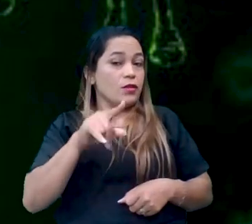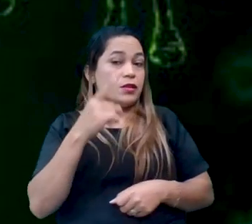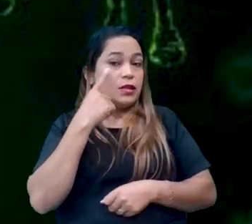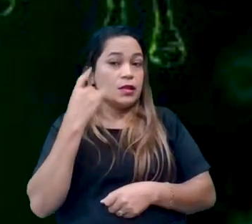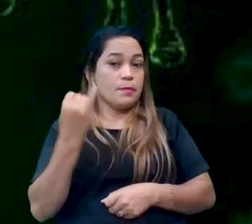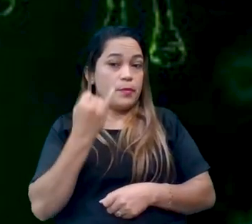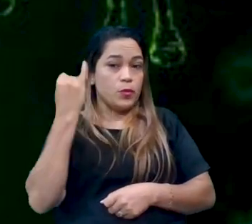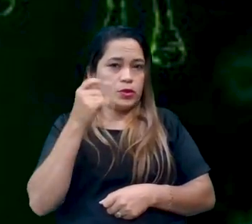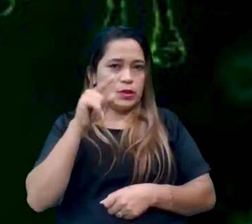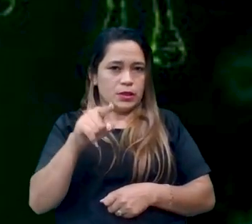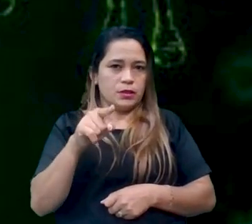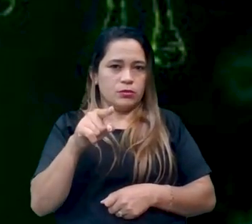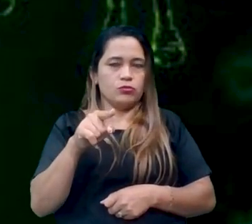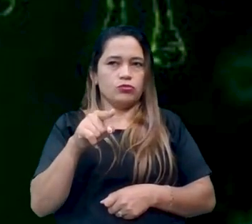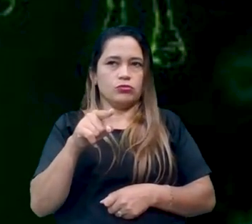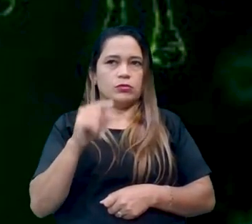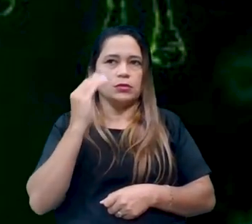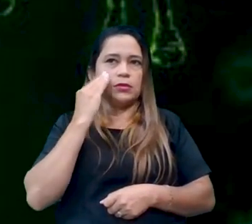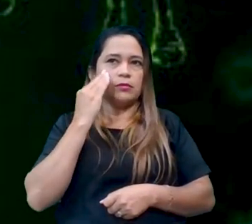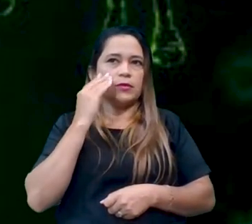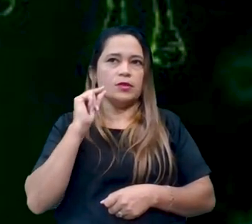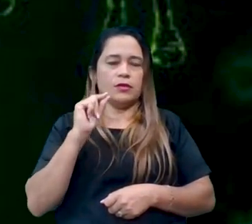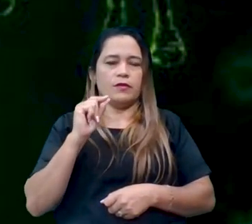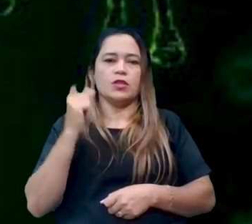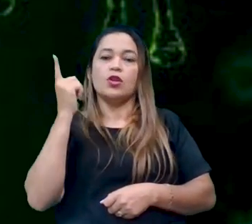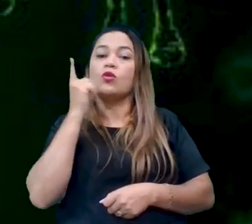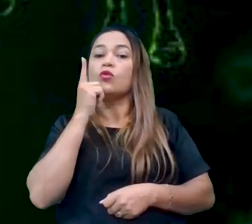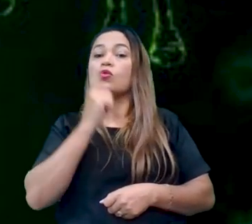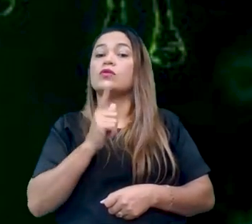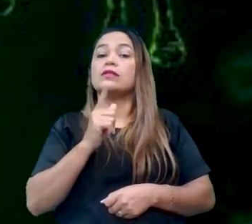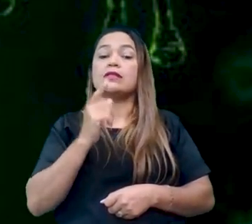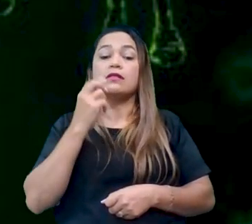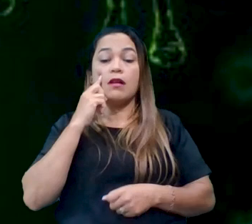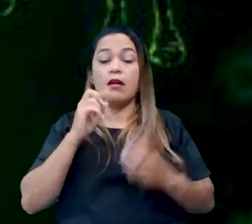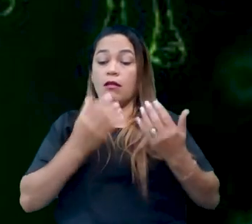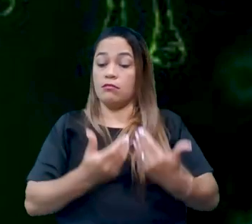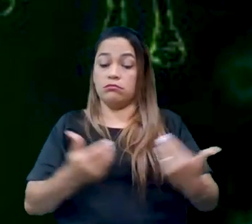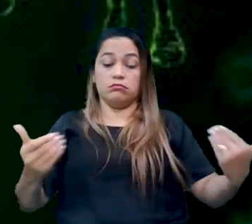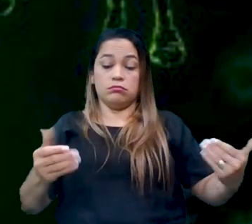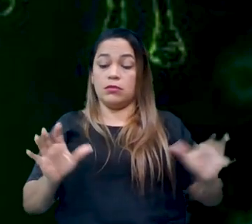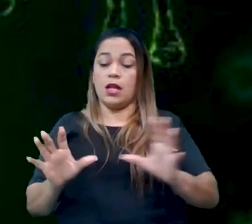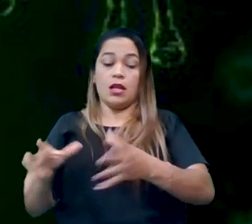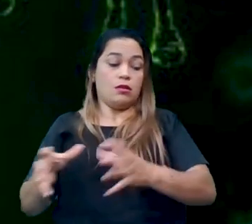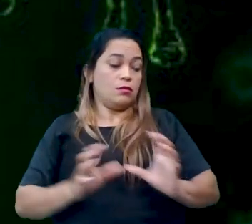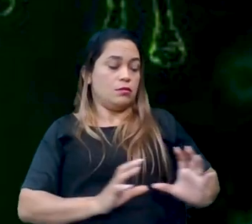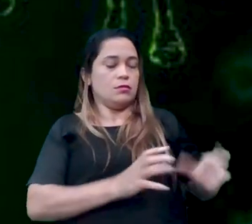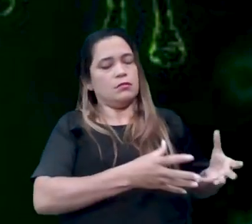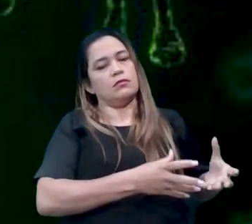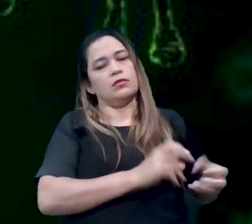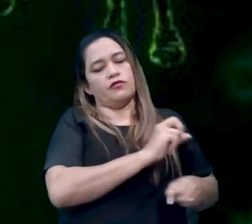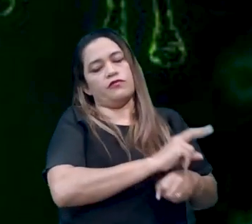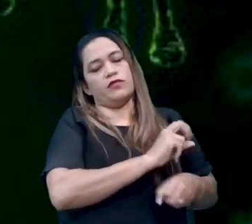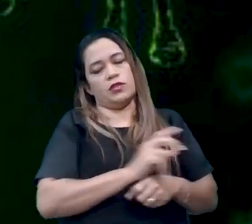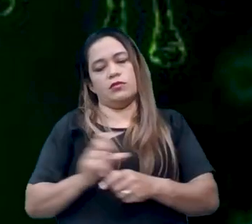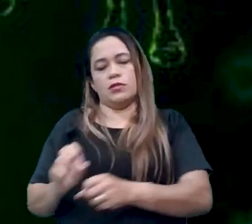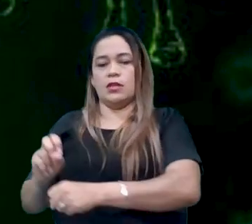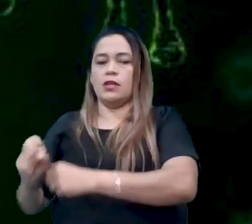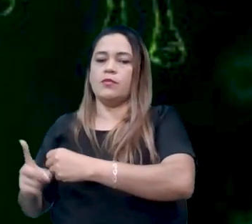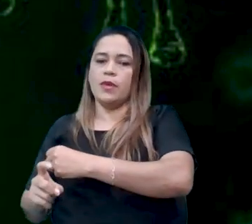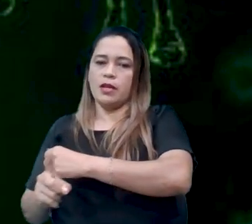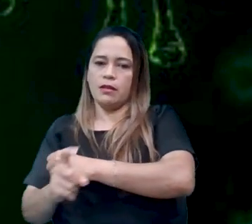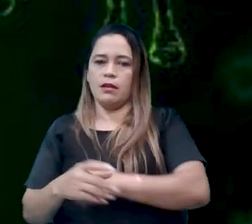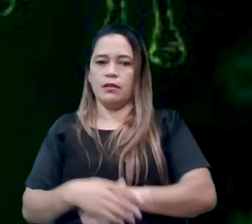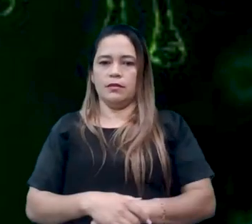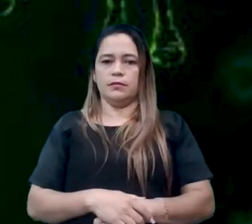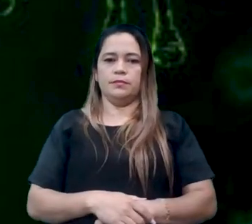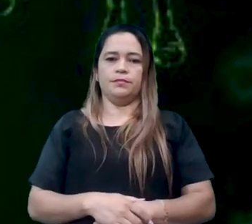você, majoritariamente, é que você consiga distinguir quais são as doenças causadas por vírus e quais são as doenças causadas por